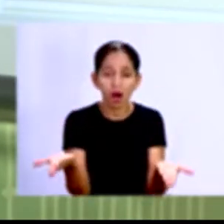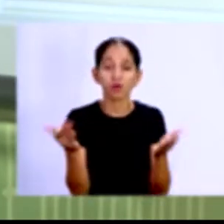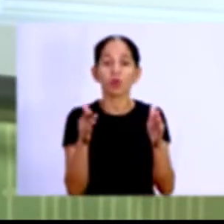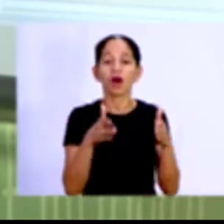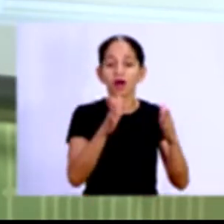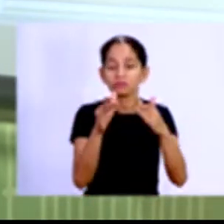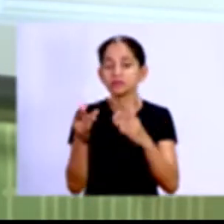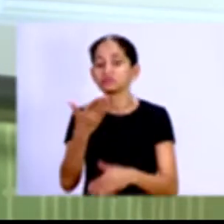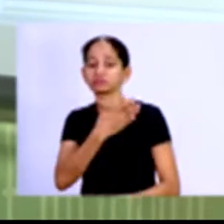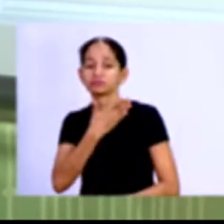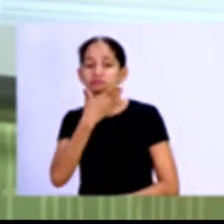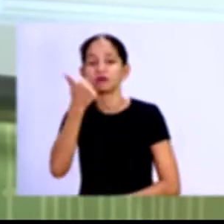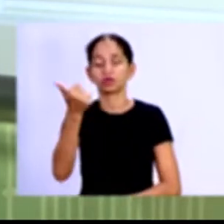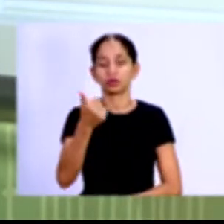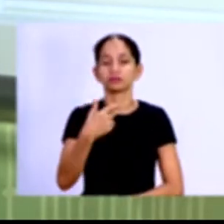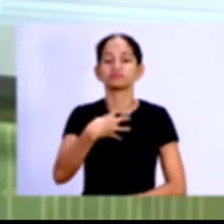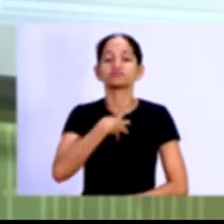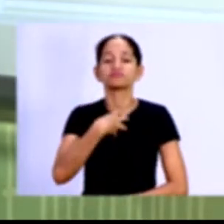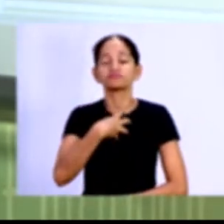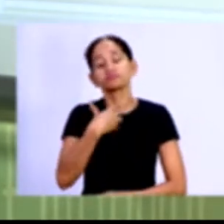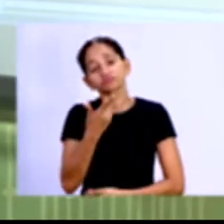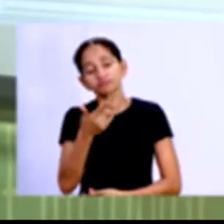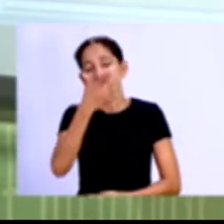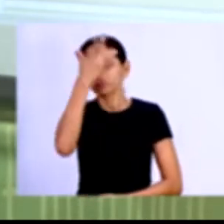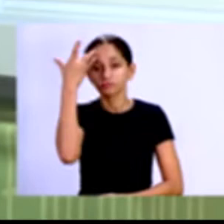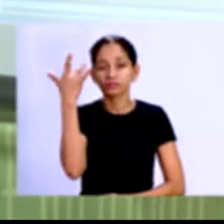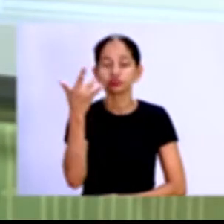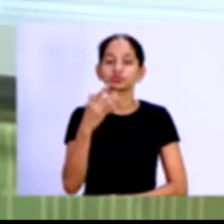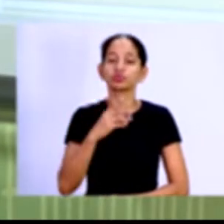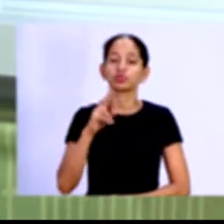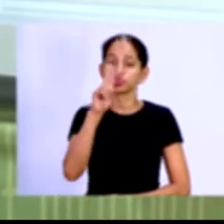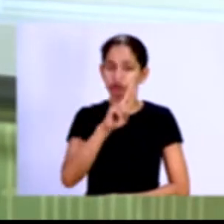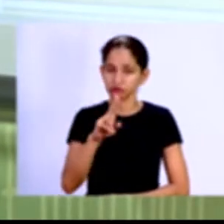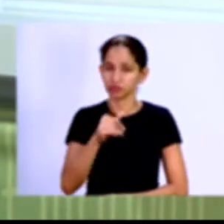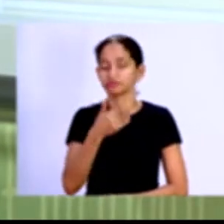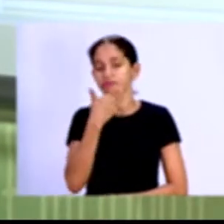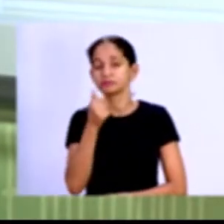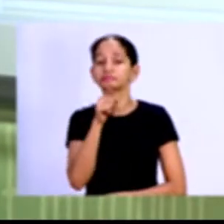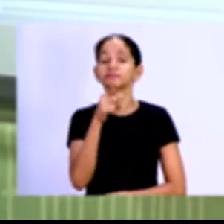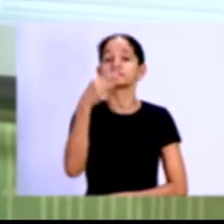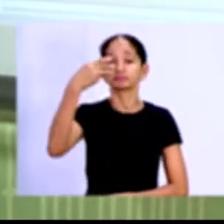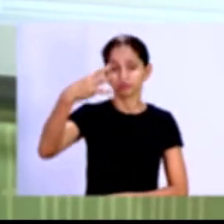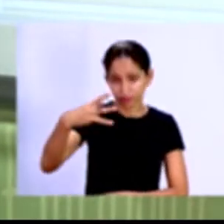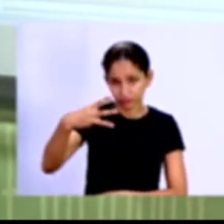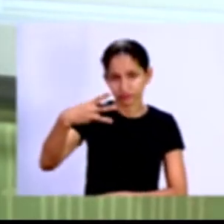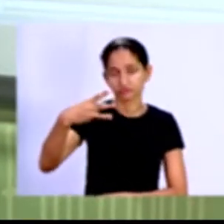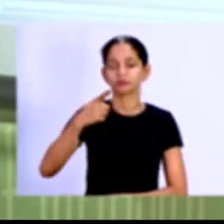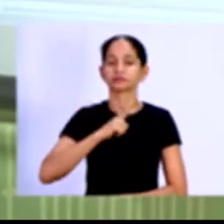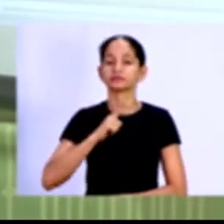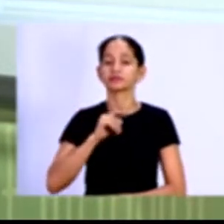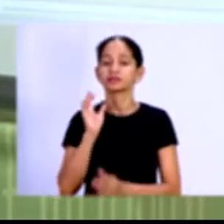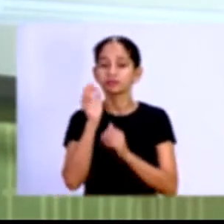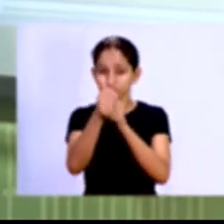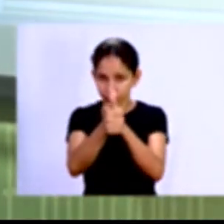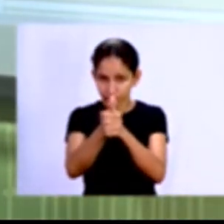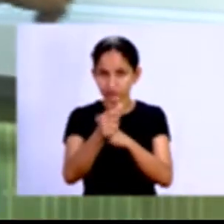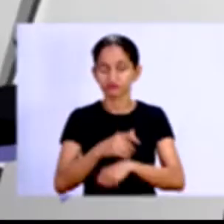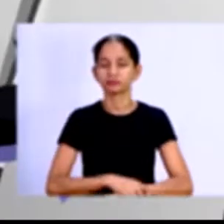caminho, um tipo de percurso formativo. Nós temos então para você 3 tipos. Vamos